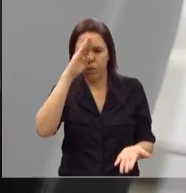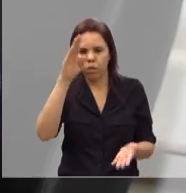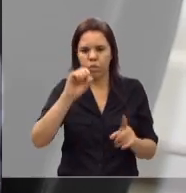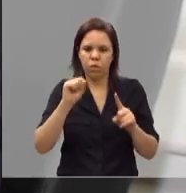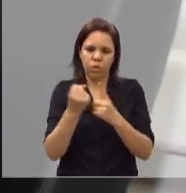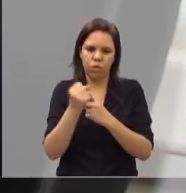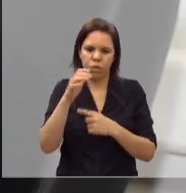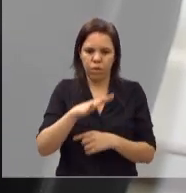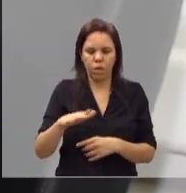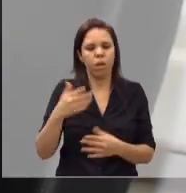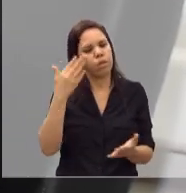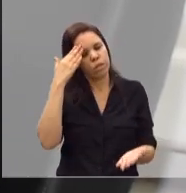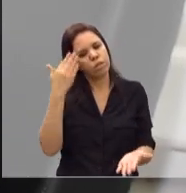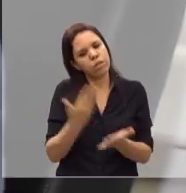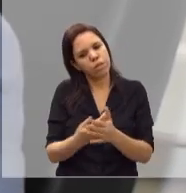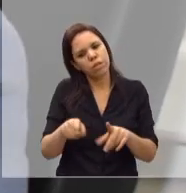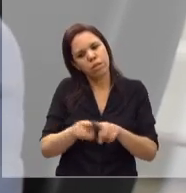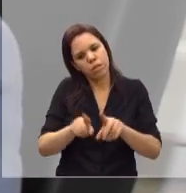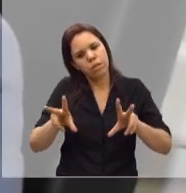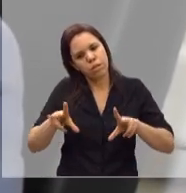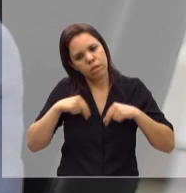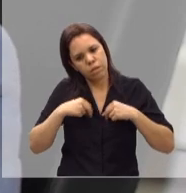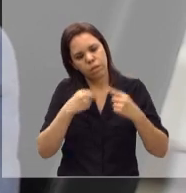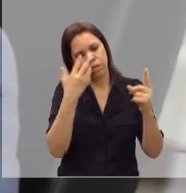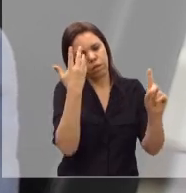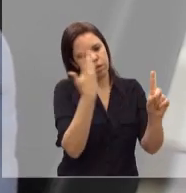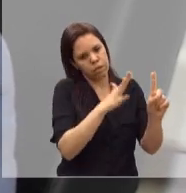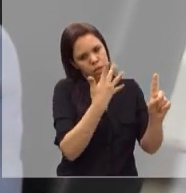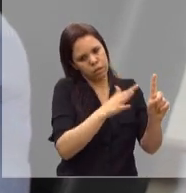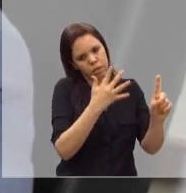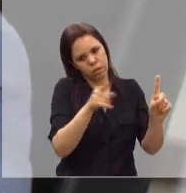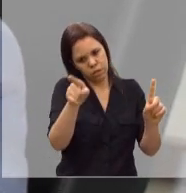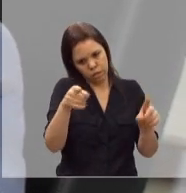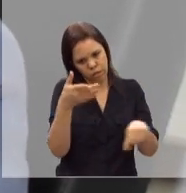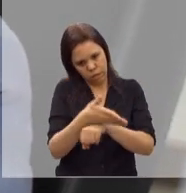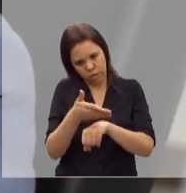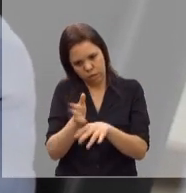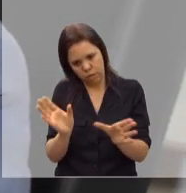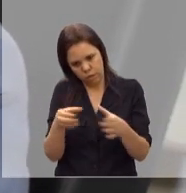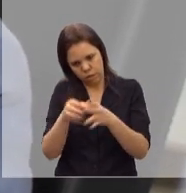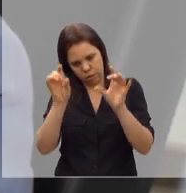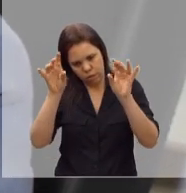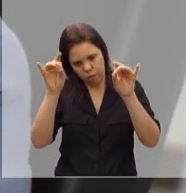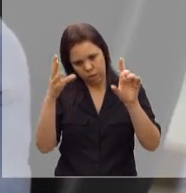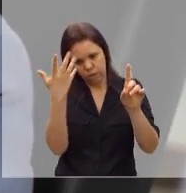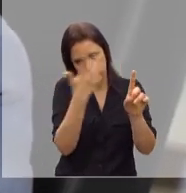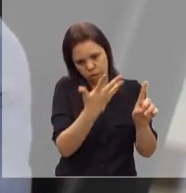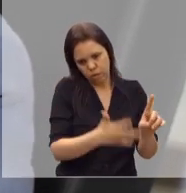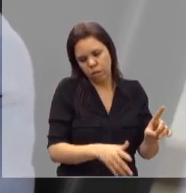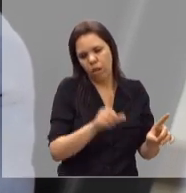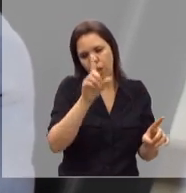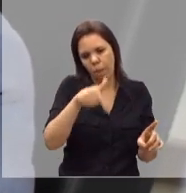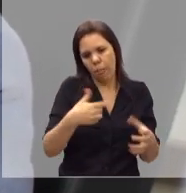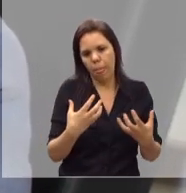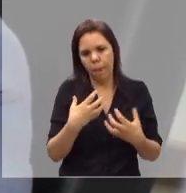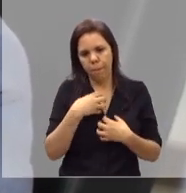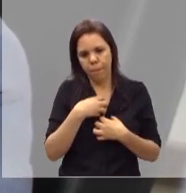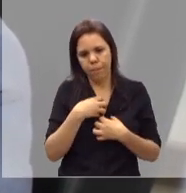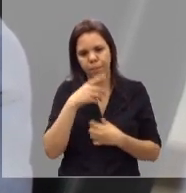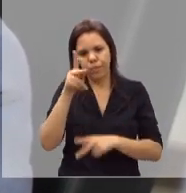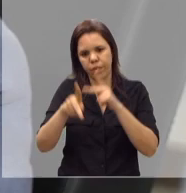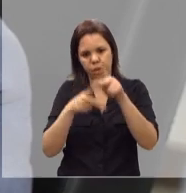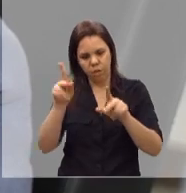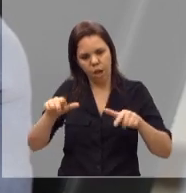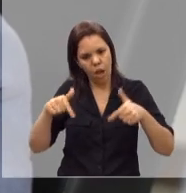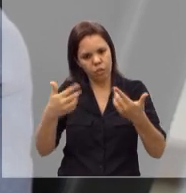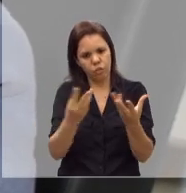o senhor acredita que também merecem ser homenageadas? Tanto que o senhor faz parte da Comissão Especial de Honrarias, que é uma forma de homenagear quem faz